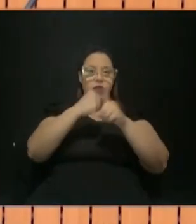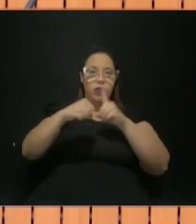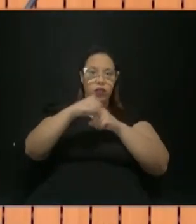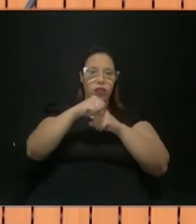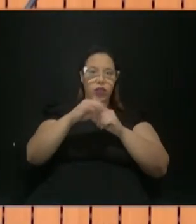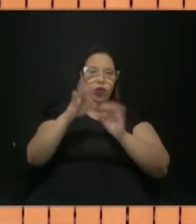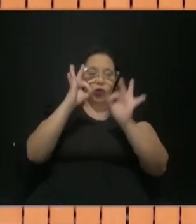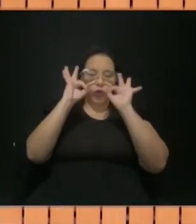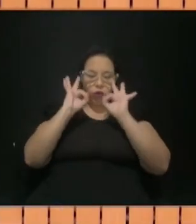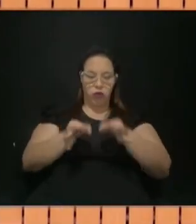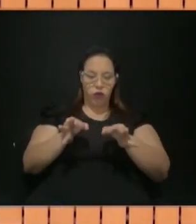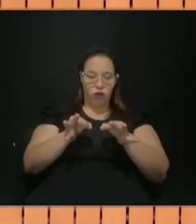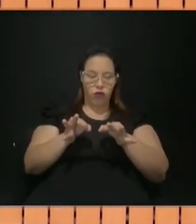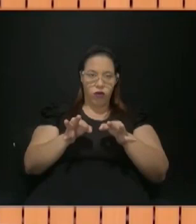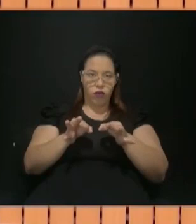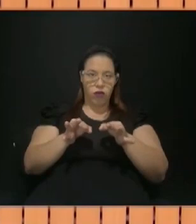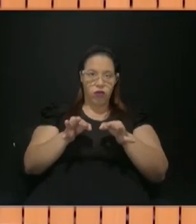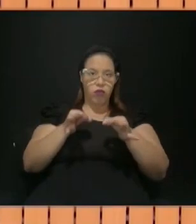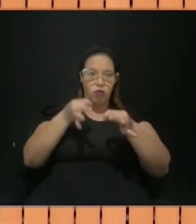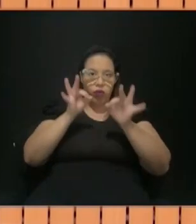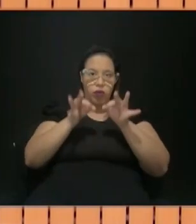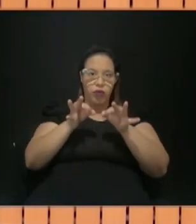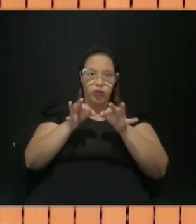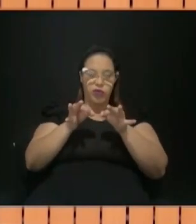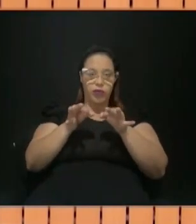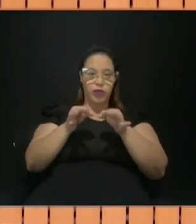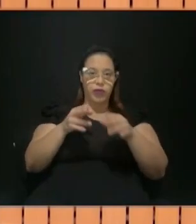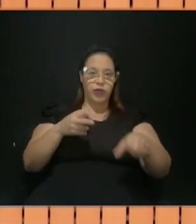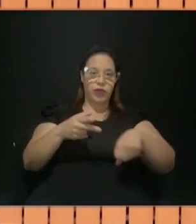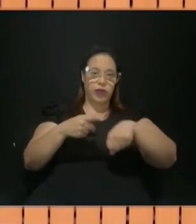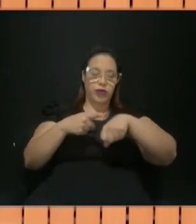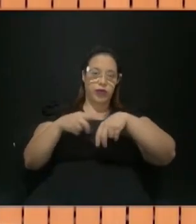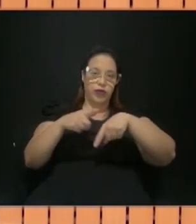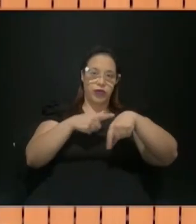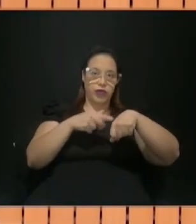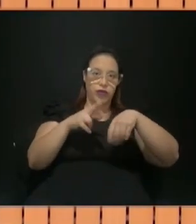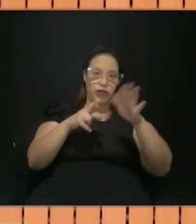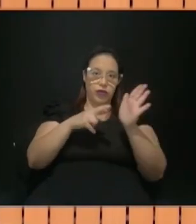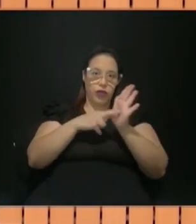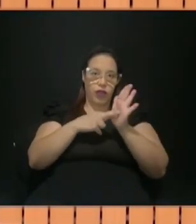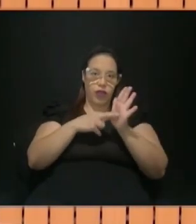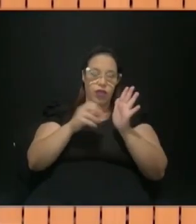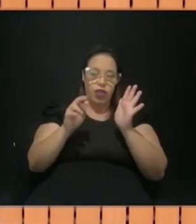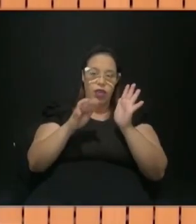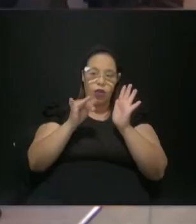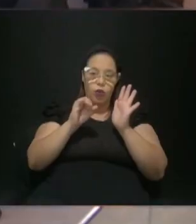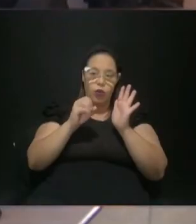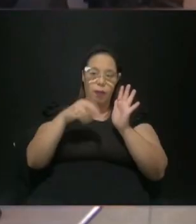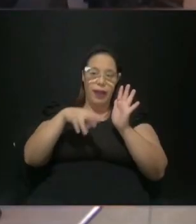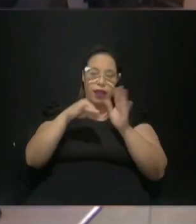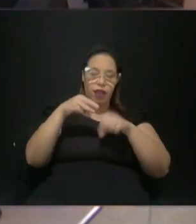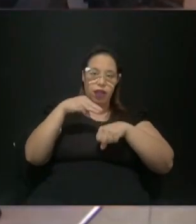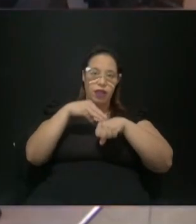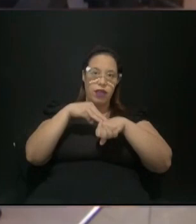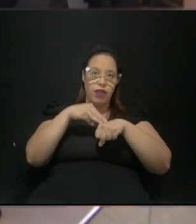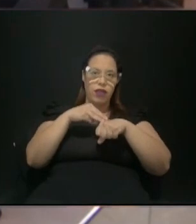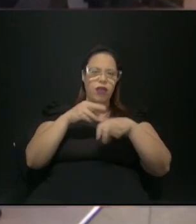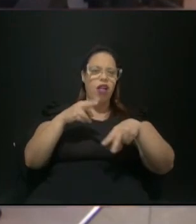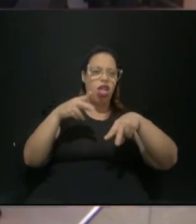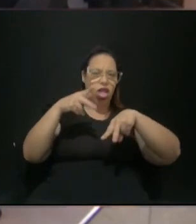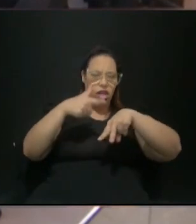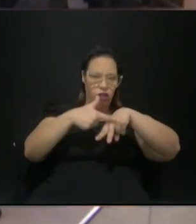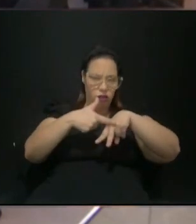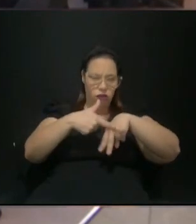justa e perfeita. Representando a GLESP, o grão-mestre destacou a atuação da maçonaria nos